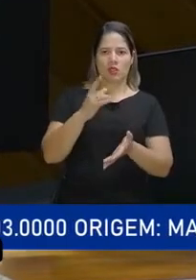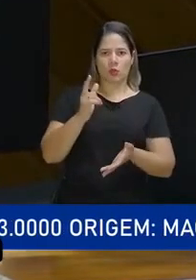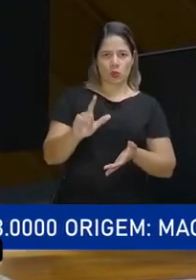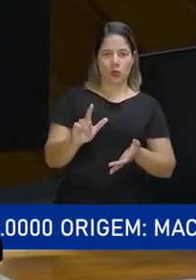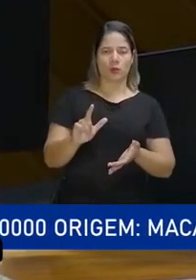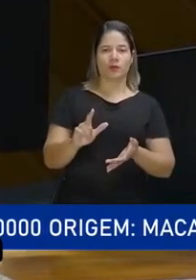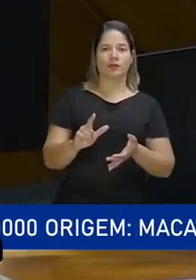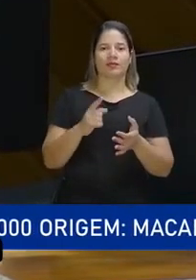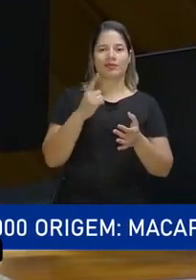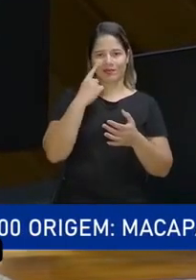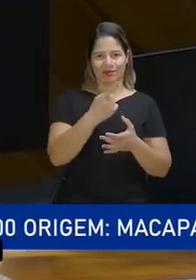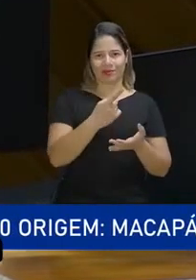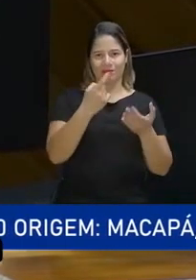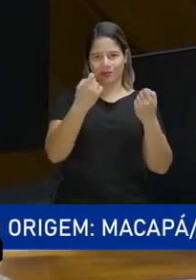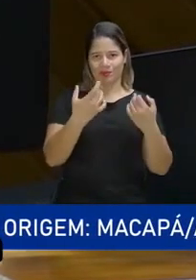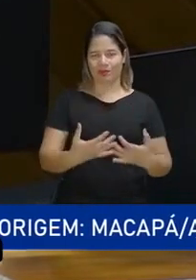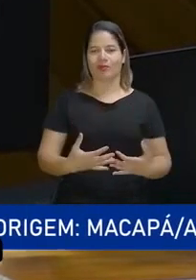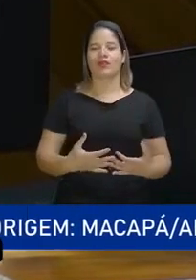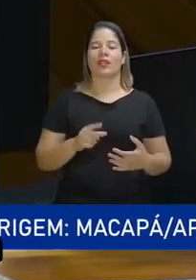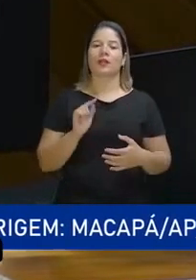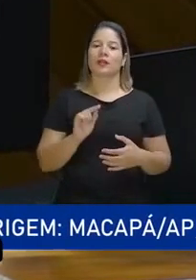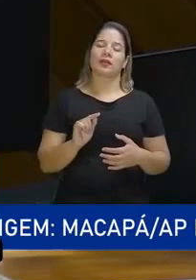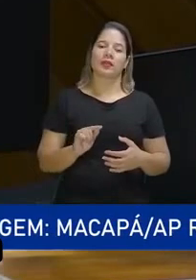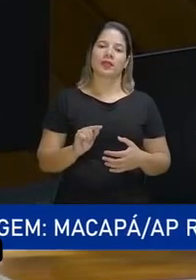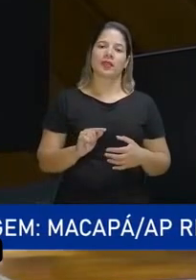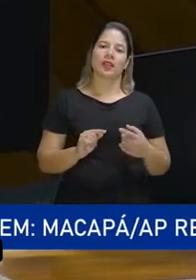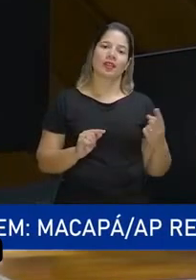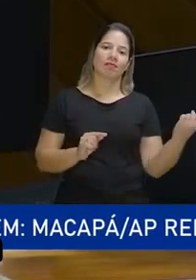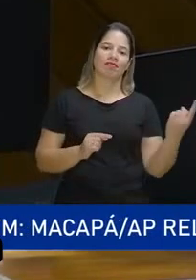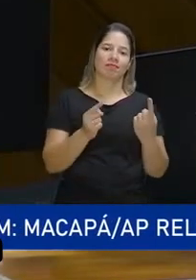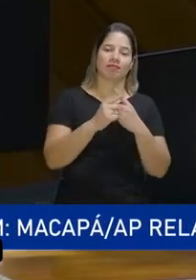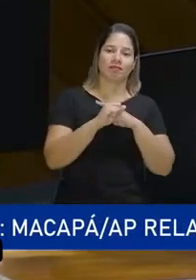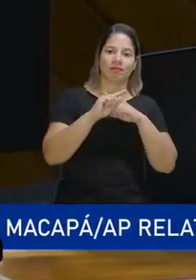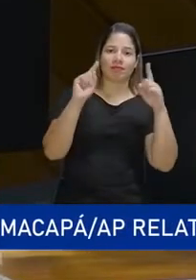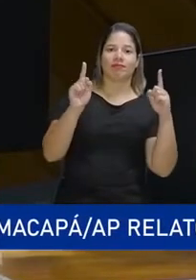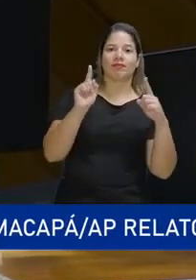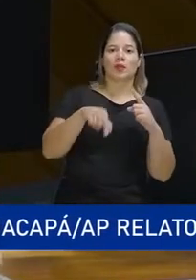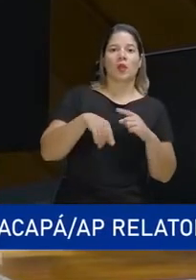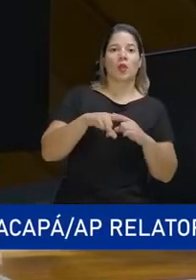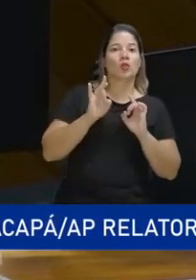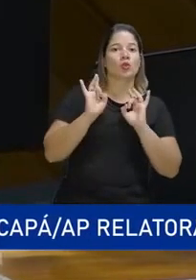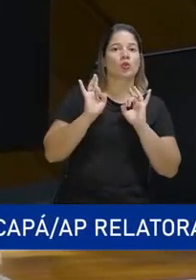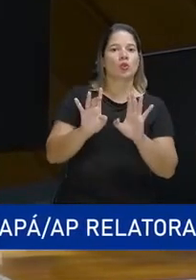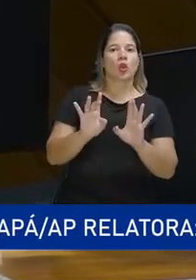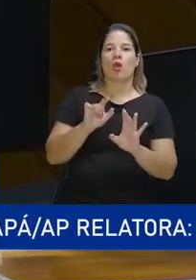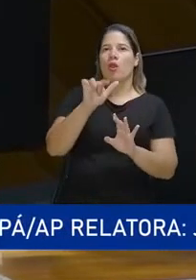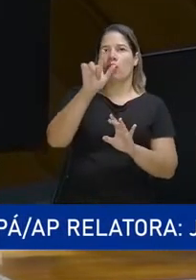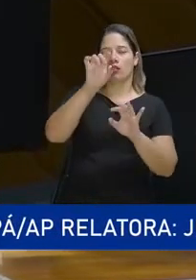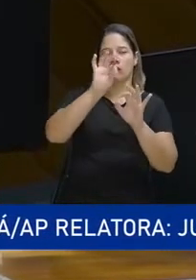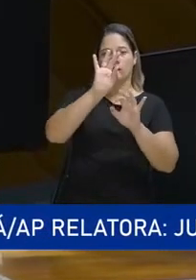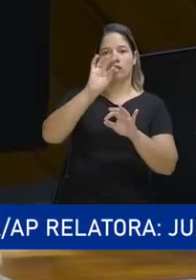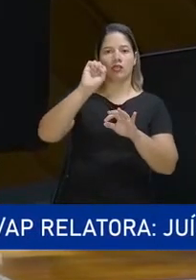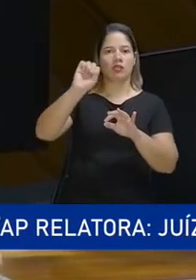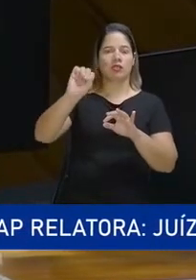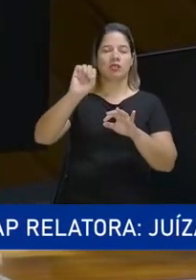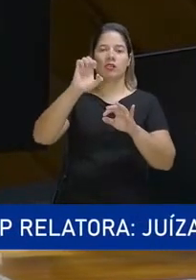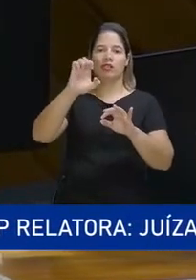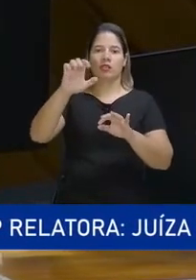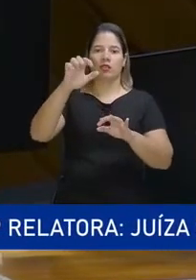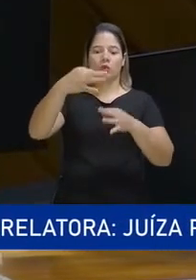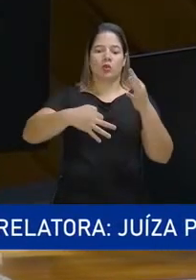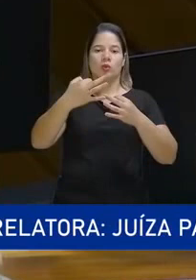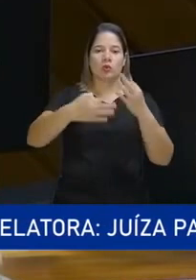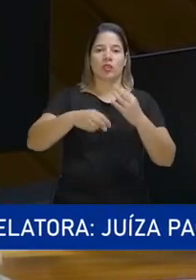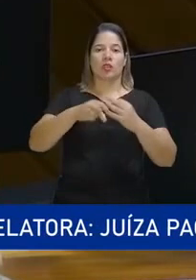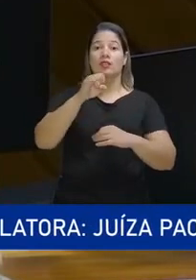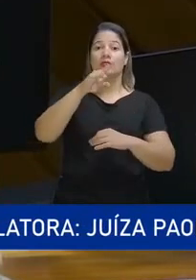o agravante ele sustenta que a exclusividade da competência do TSE só seria cabível em situações em que a própria